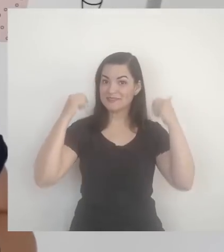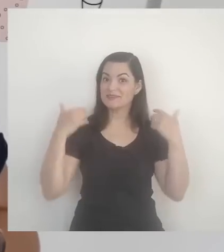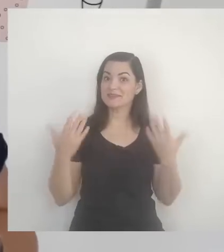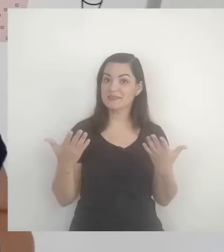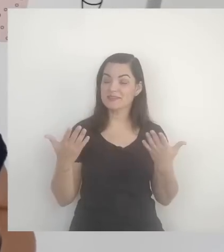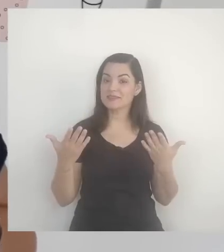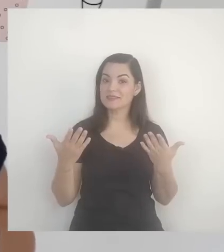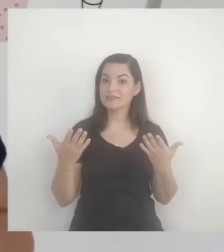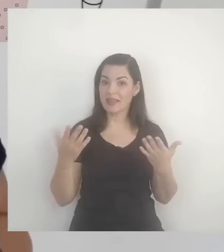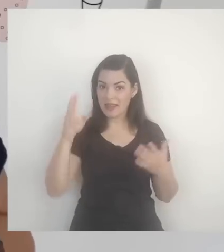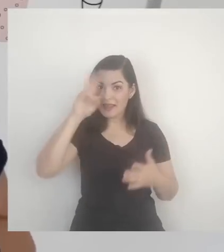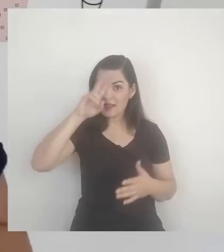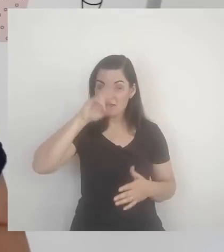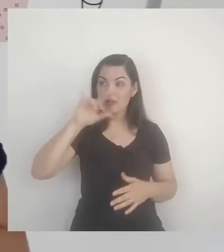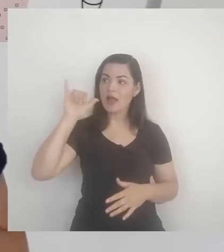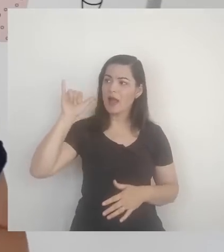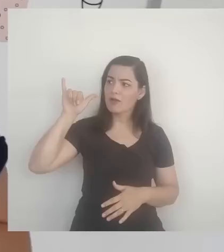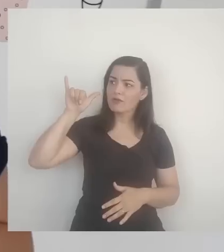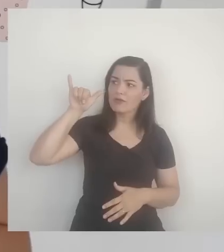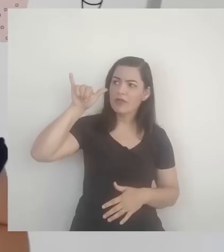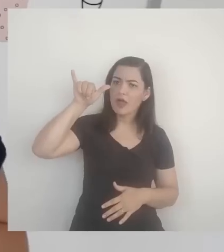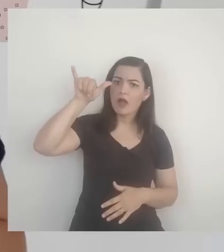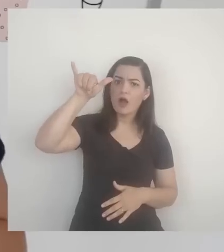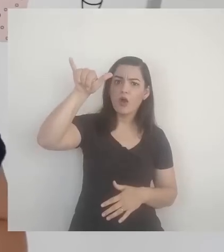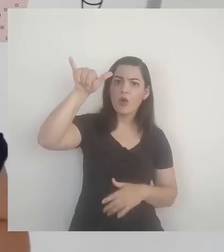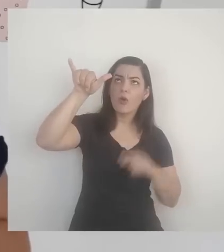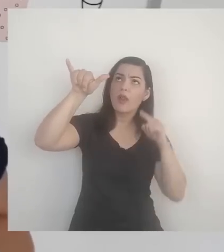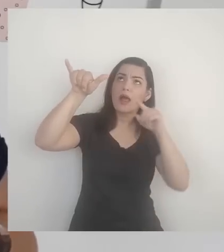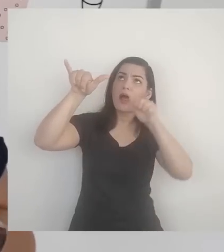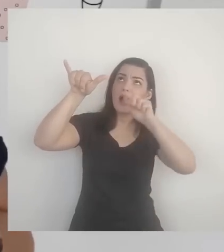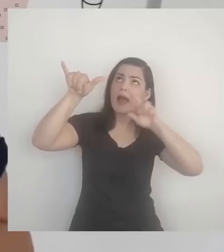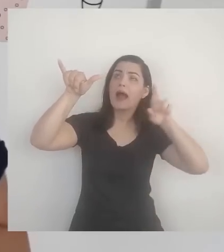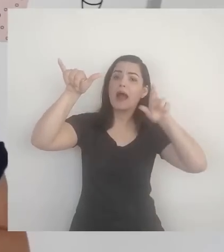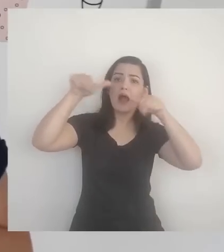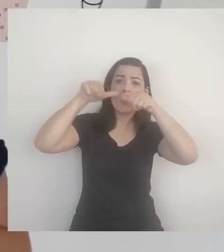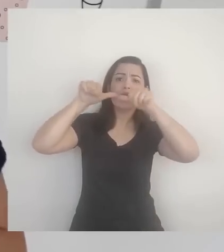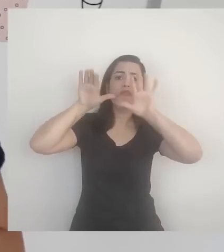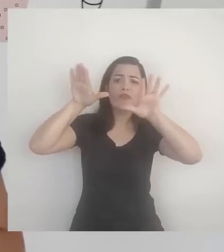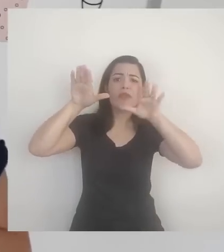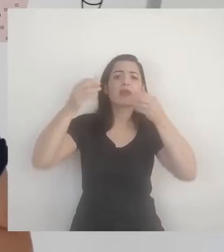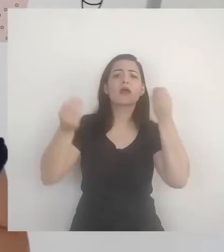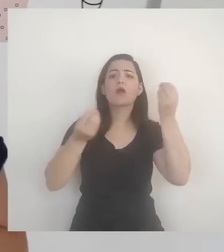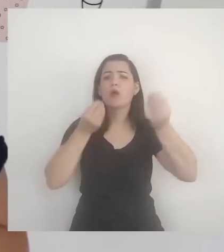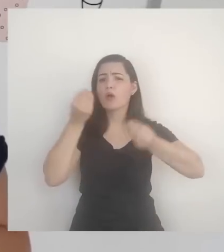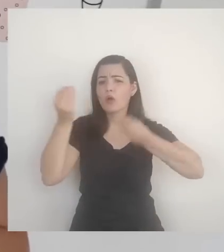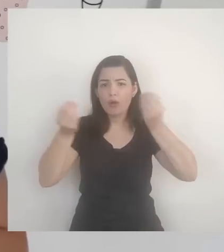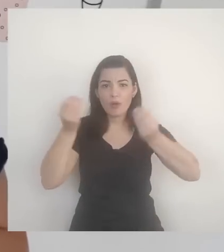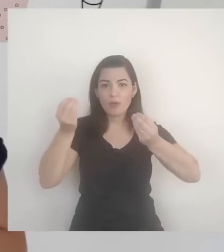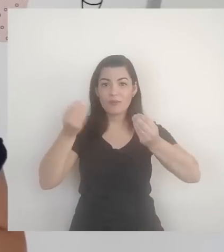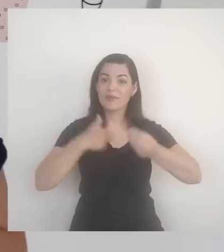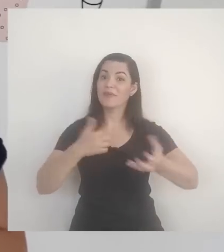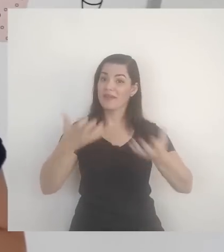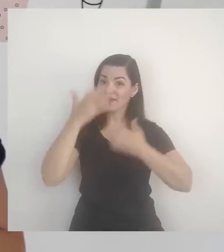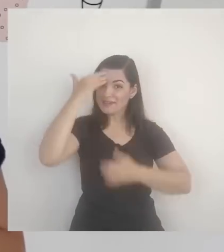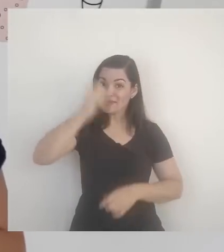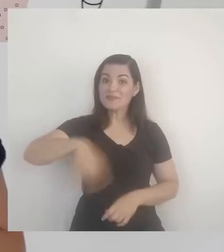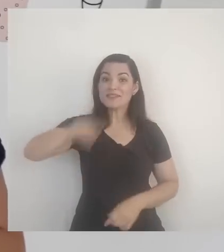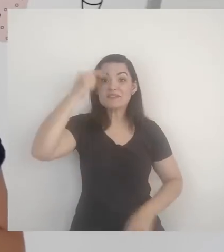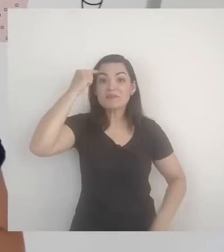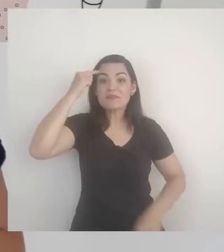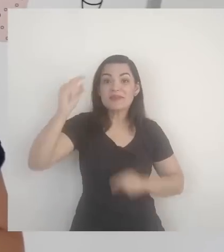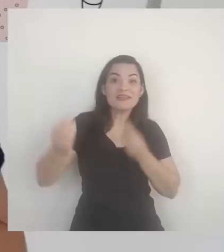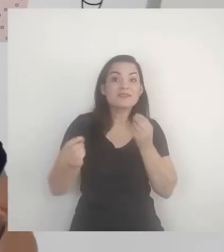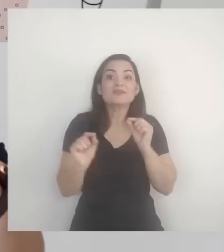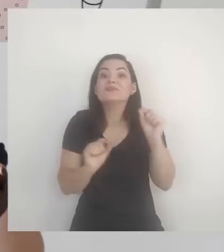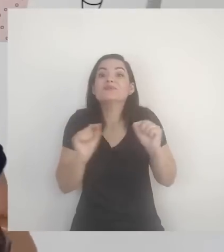Como um avião consegue se manter no ar? Eu quero muito saber o que vocês pensam a